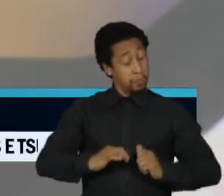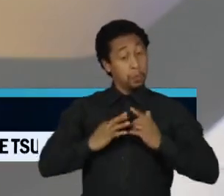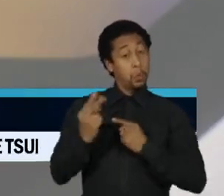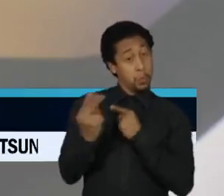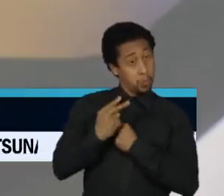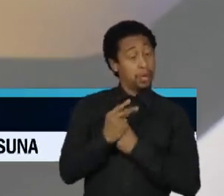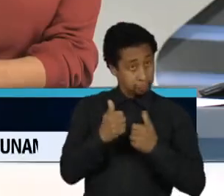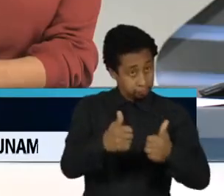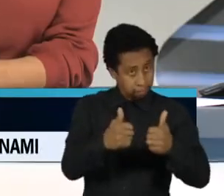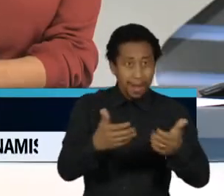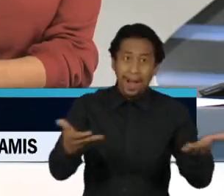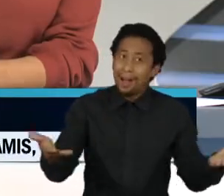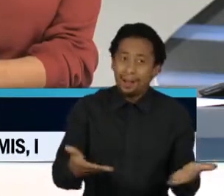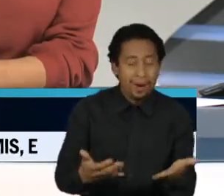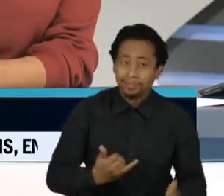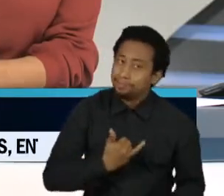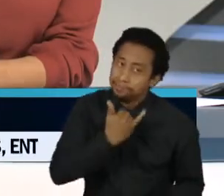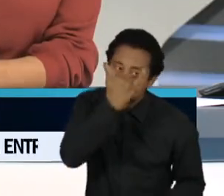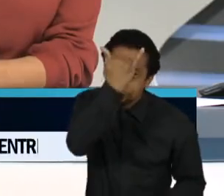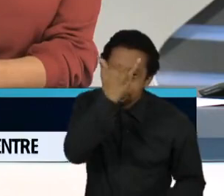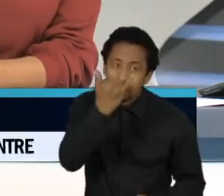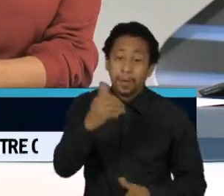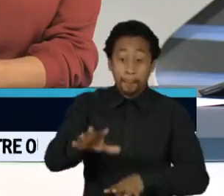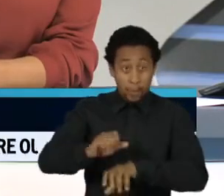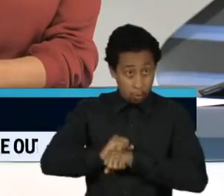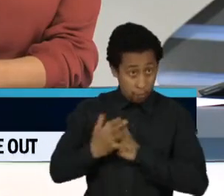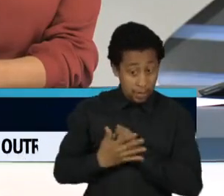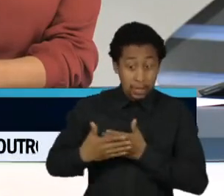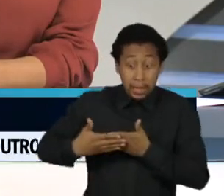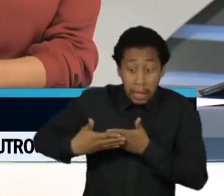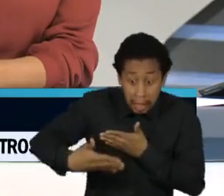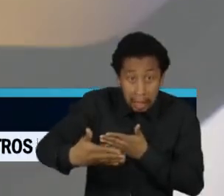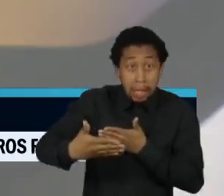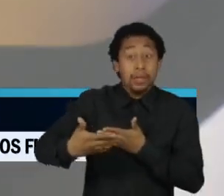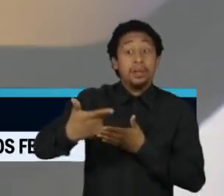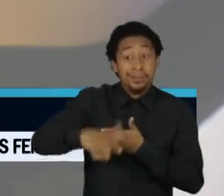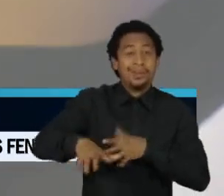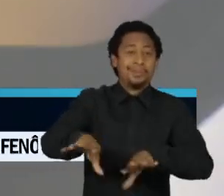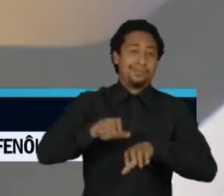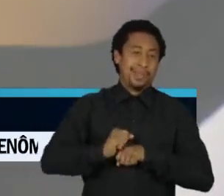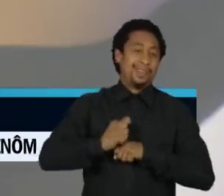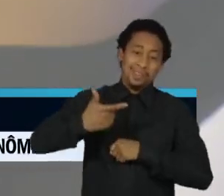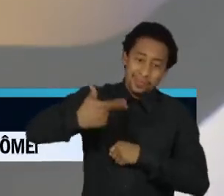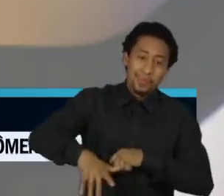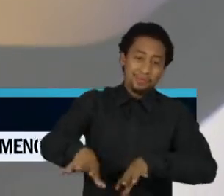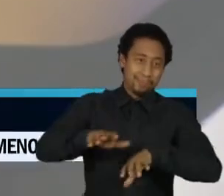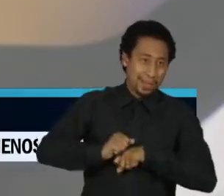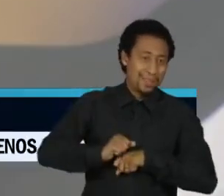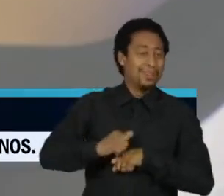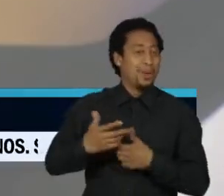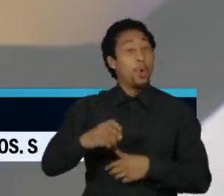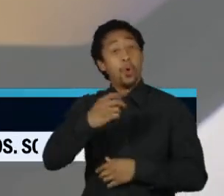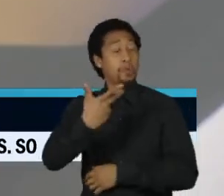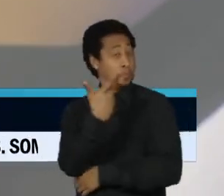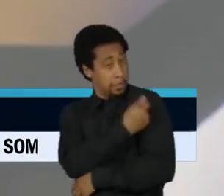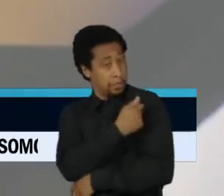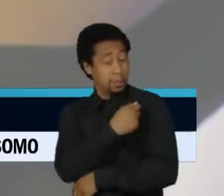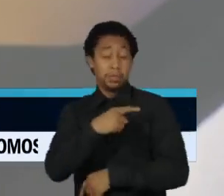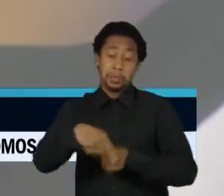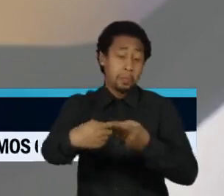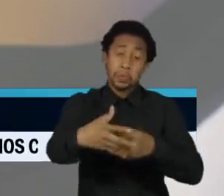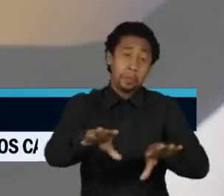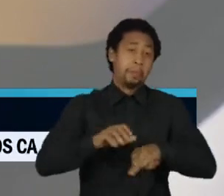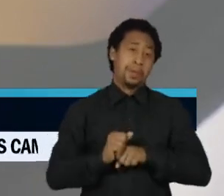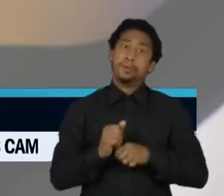ou depois mesmo da vacina. O que acontece? O vírus está no seu maior adaptação possível.